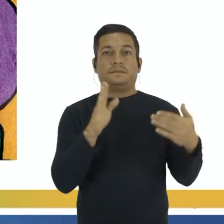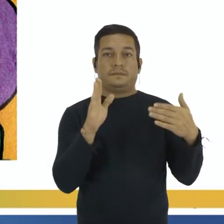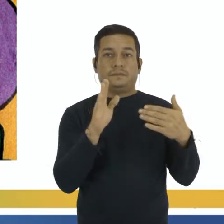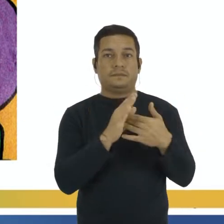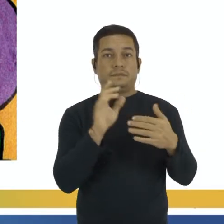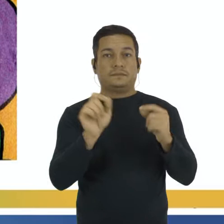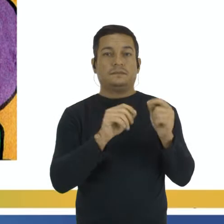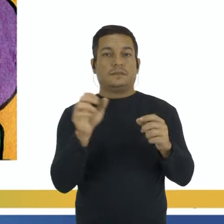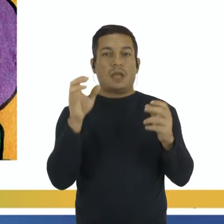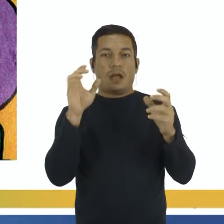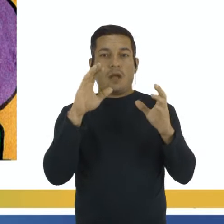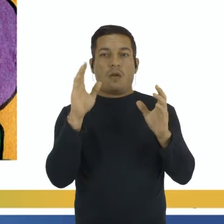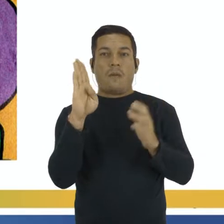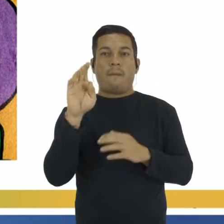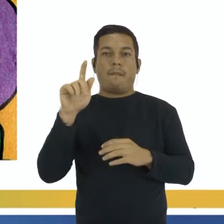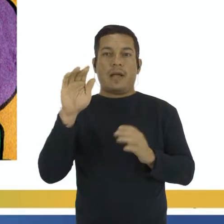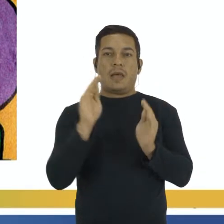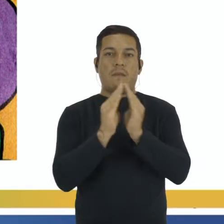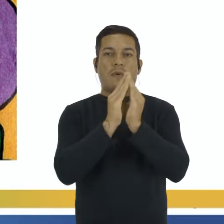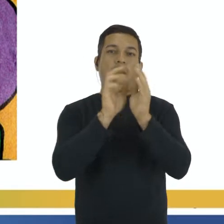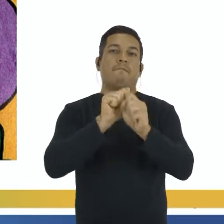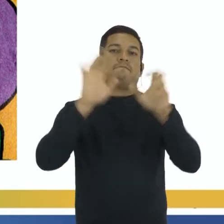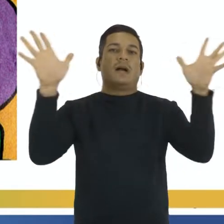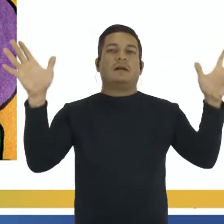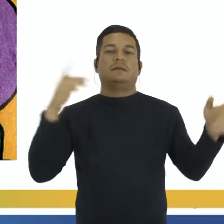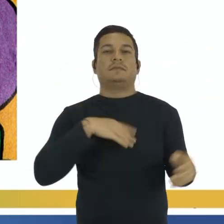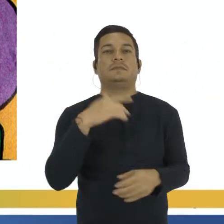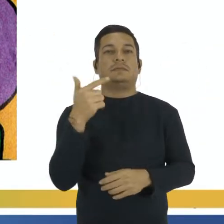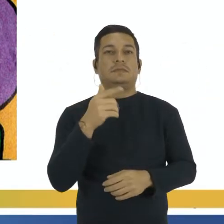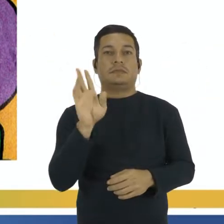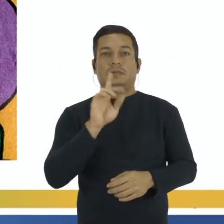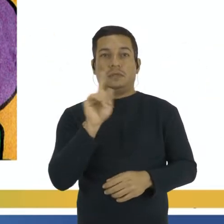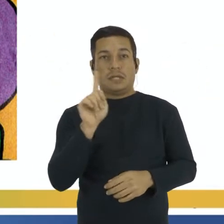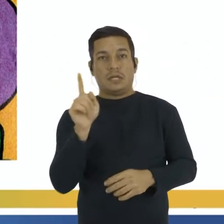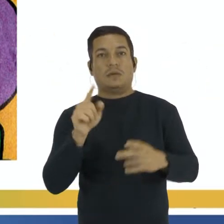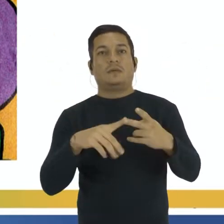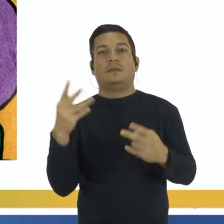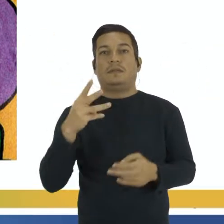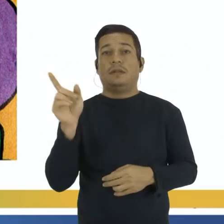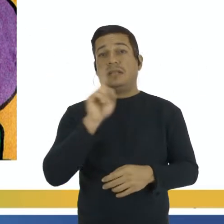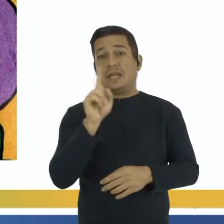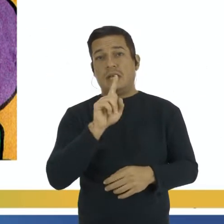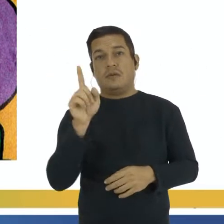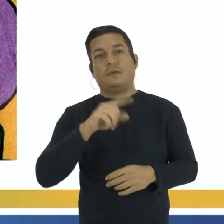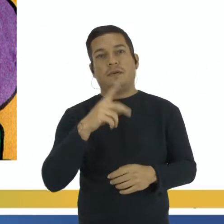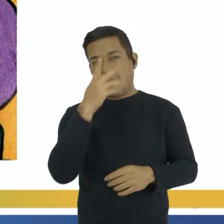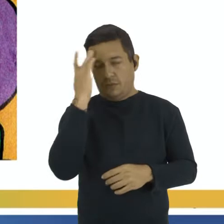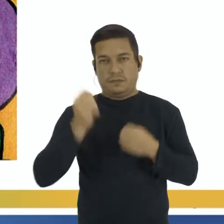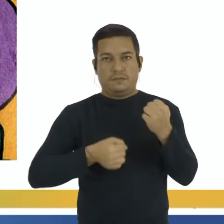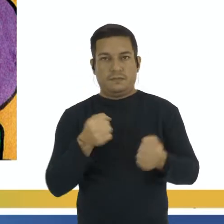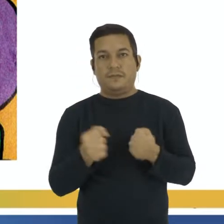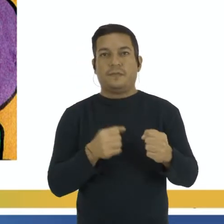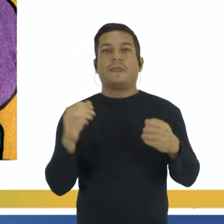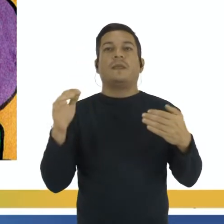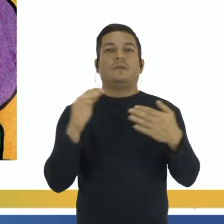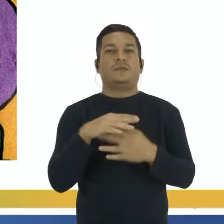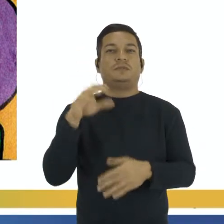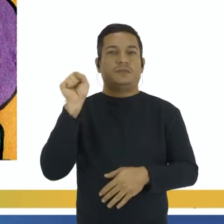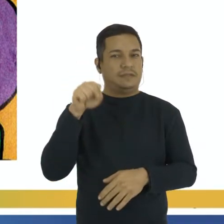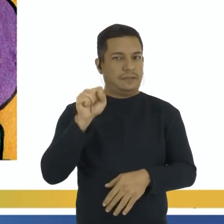balão. Então, nós temos o primeiro quadrinho, não. Segundo quadrinho, não. Terceiro quadrinho, não. E no último,